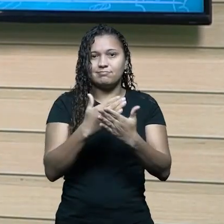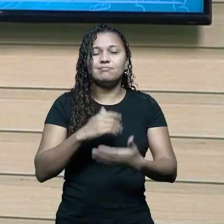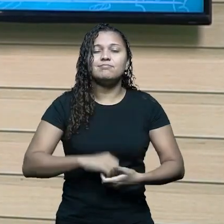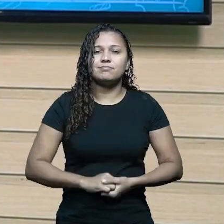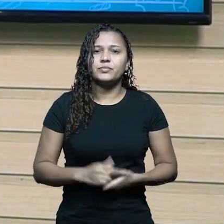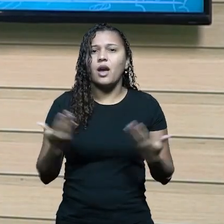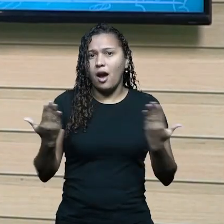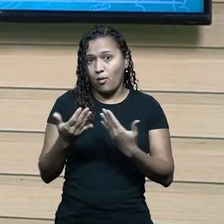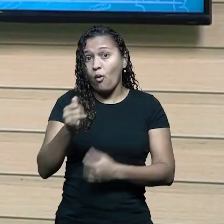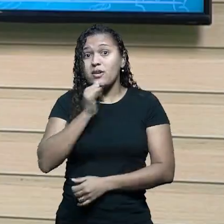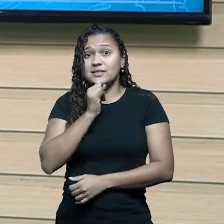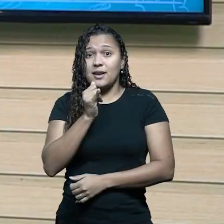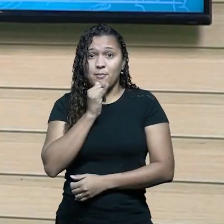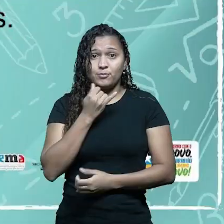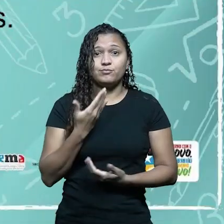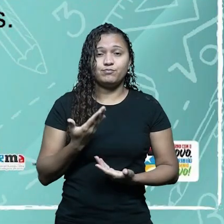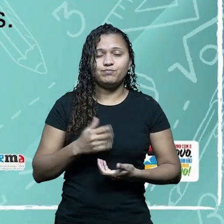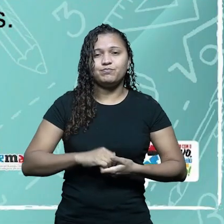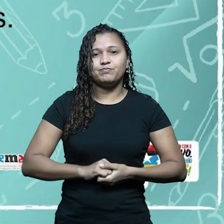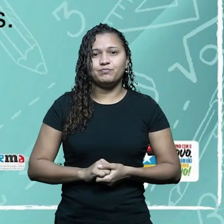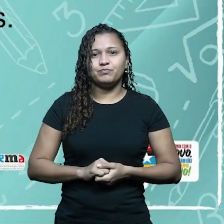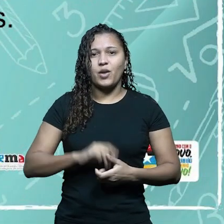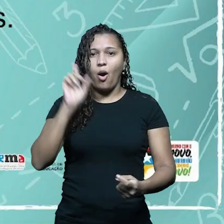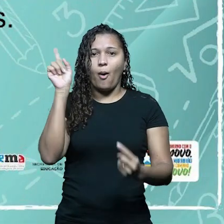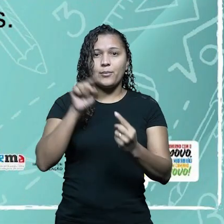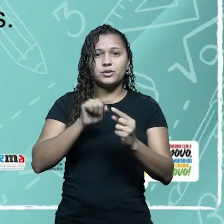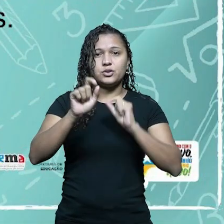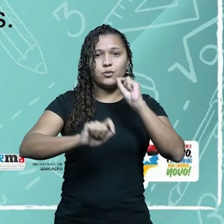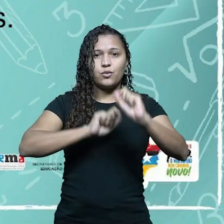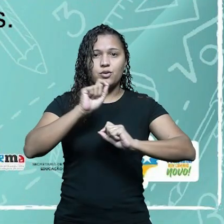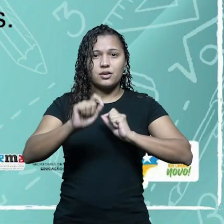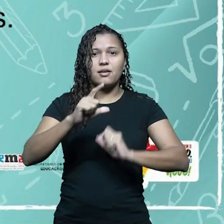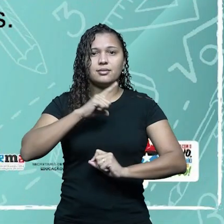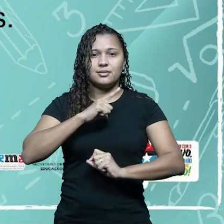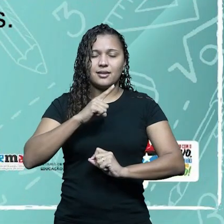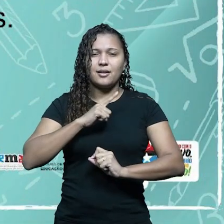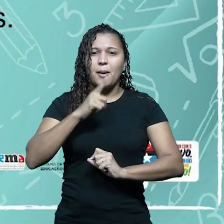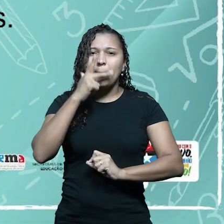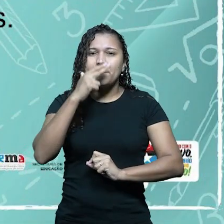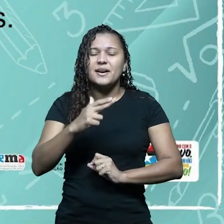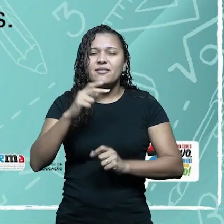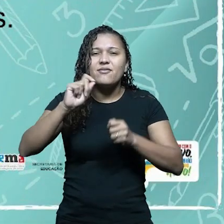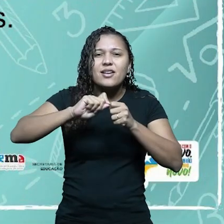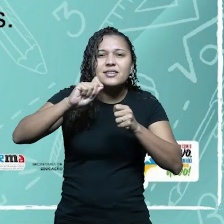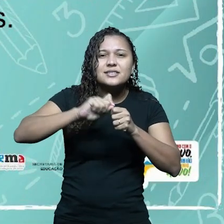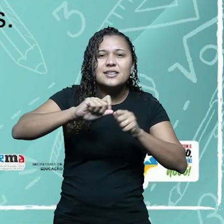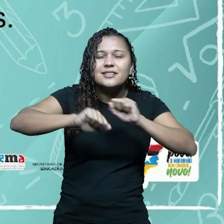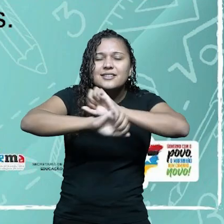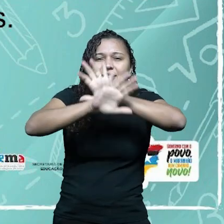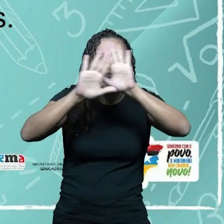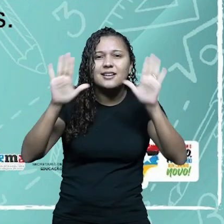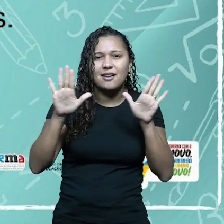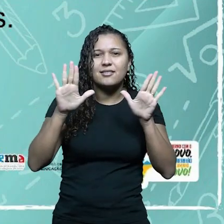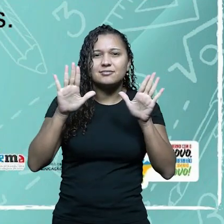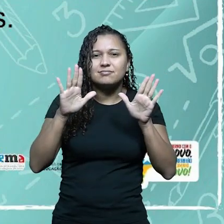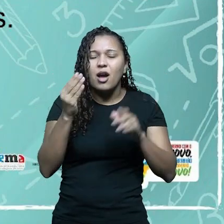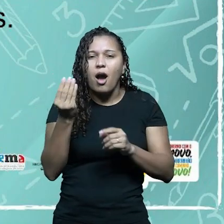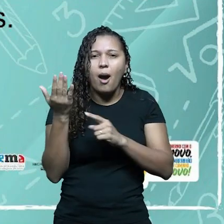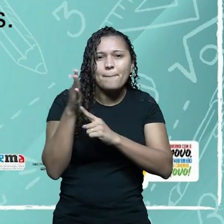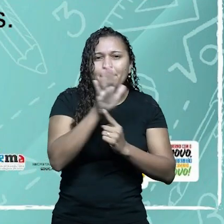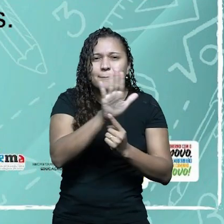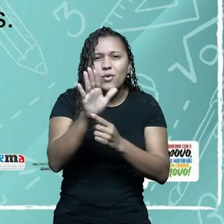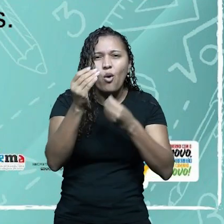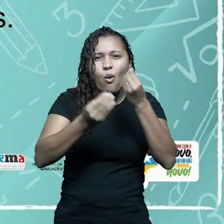um exemplo de um fluxograma. Tem o objetivo de tornar as tarefas mais claras, demonstrar graficamente